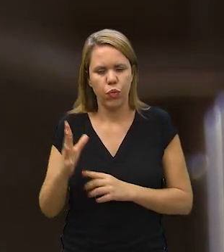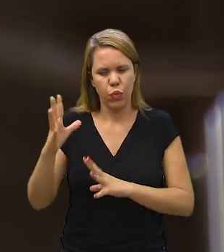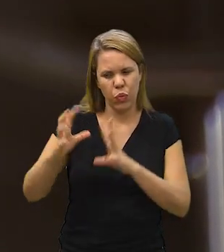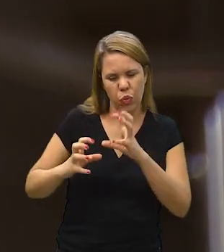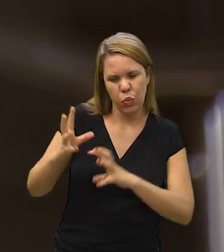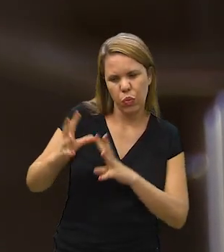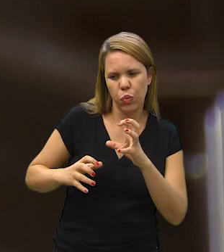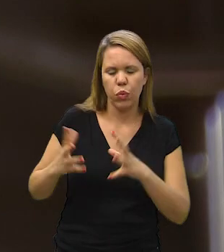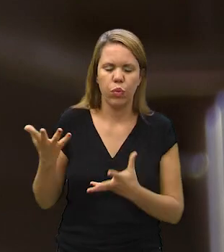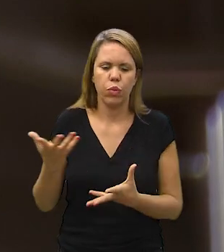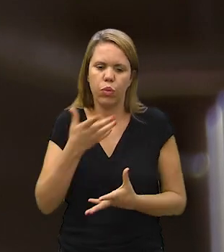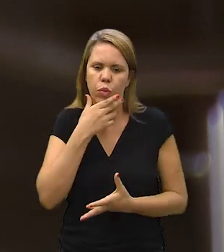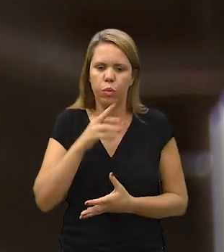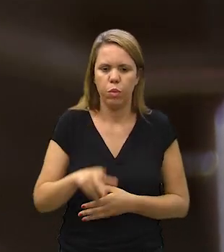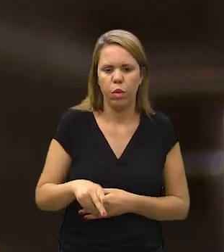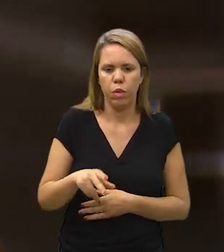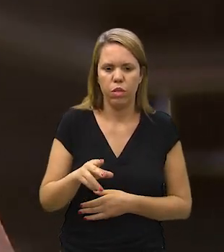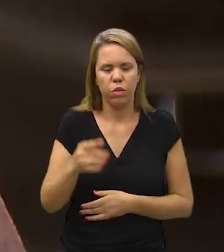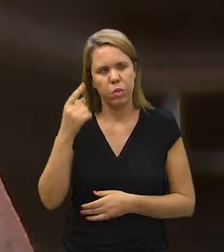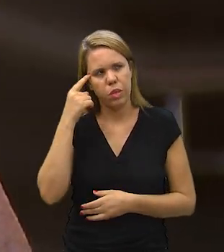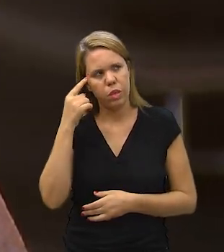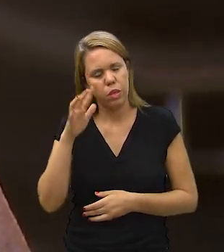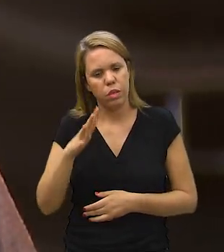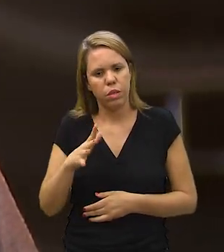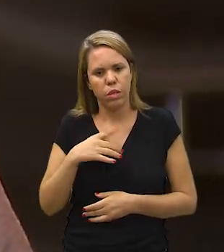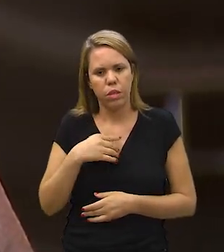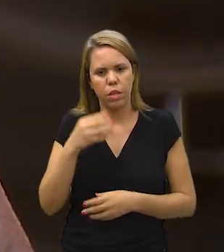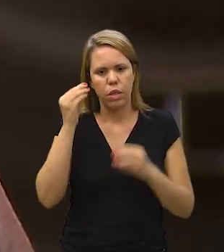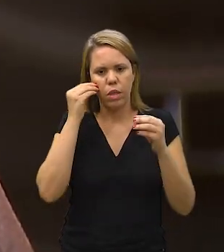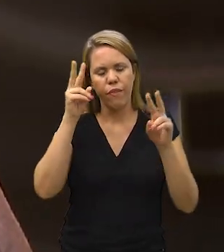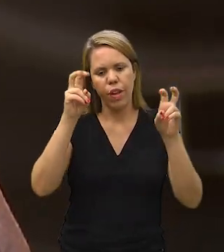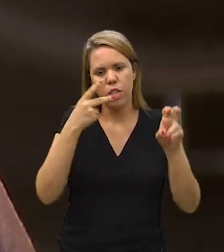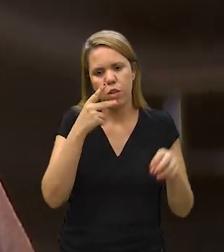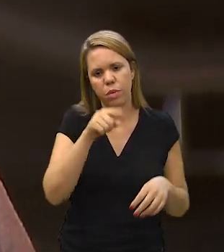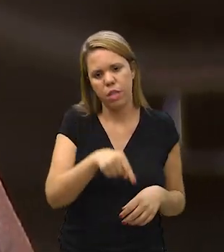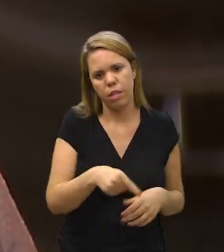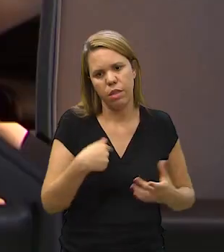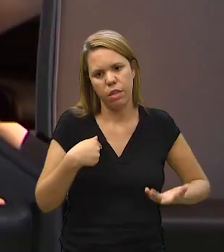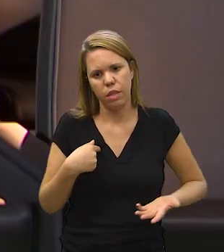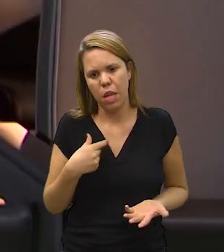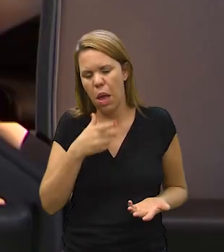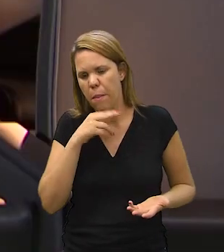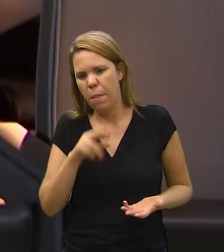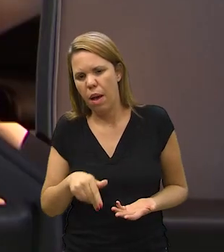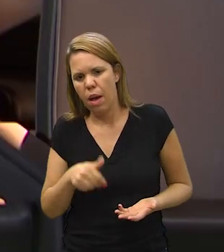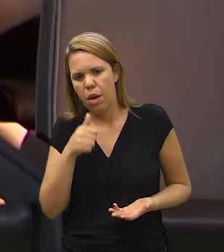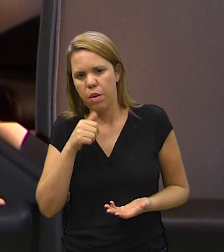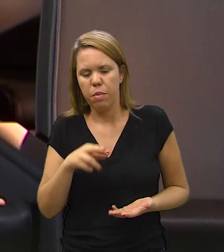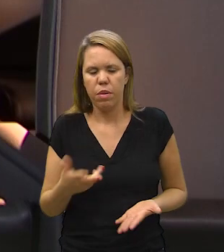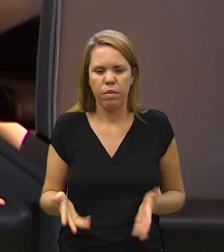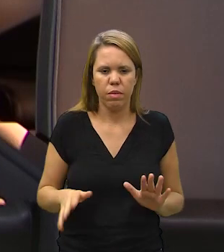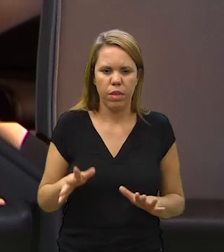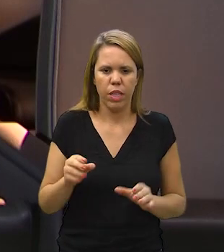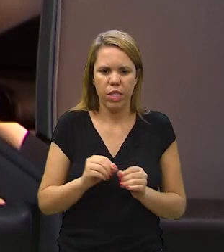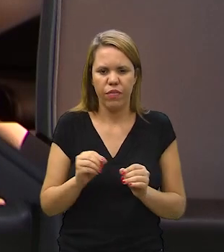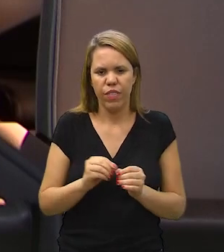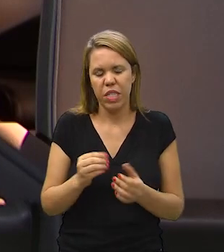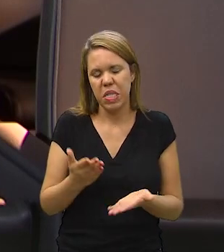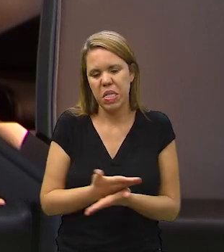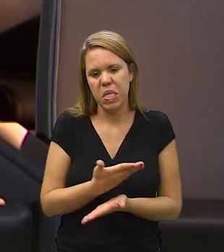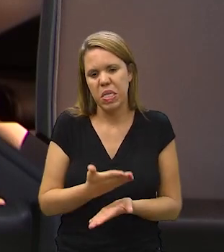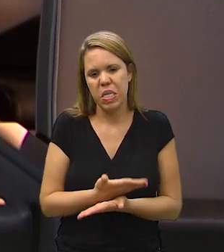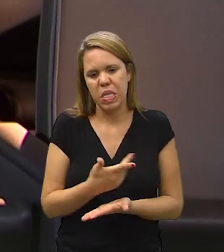de conflito entre irmãos, foi mais ou menos isso. Eu pensei, vou tentar falar sobre isso. E daí, só que daí irmão e irmão... Já quis fazer uma biografia, né?